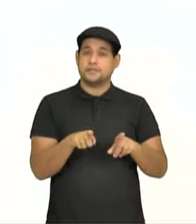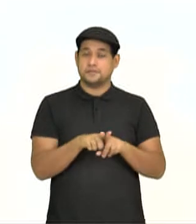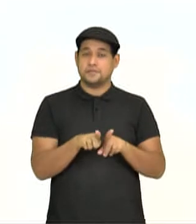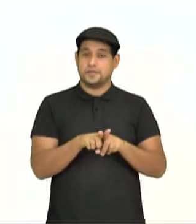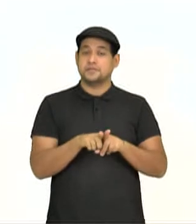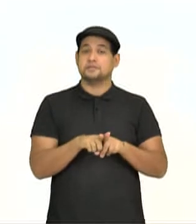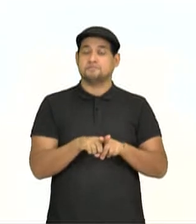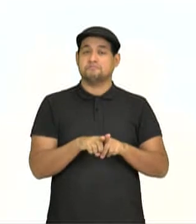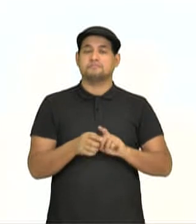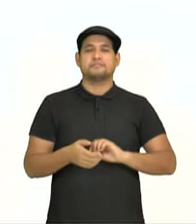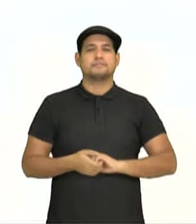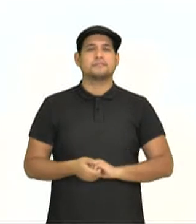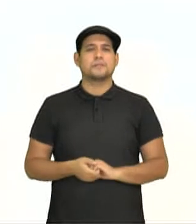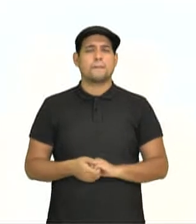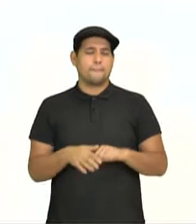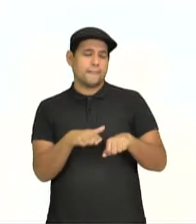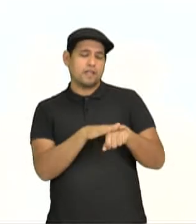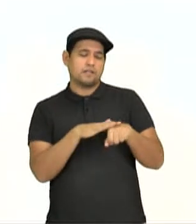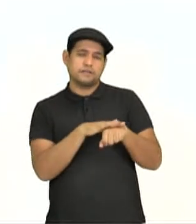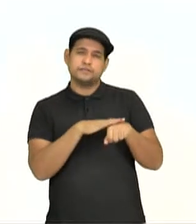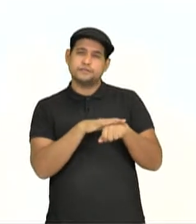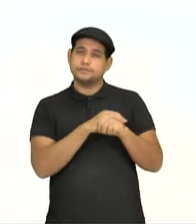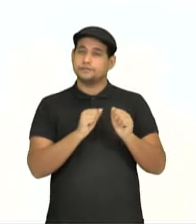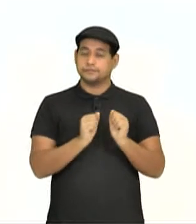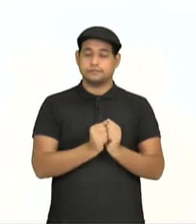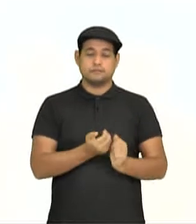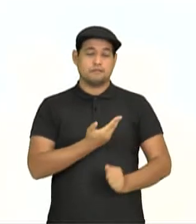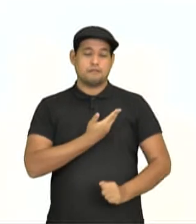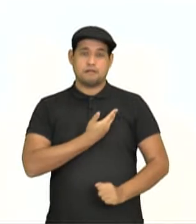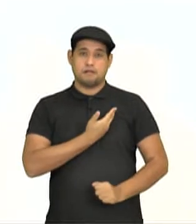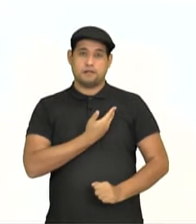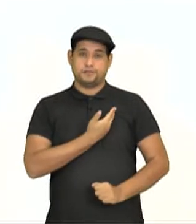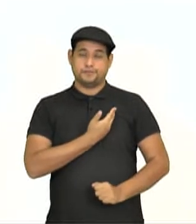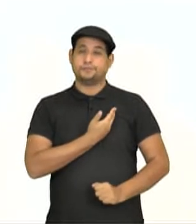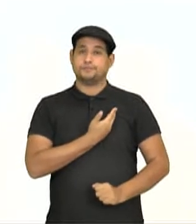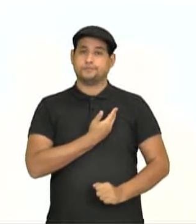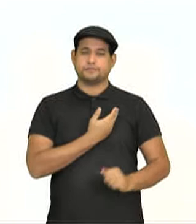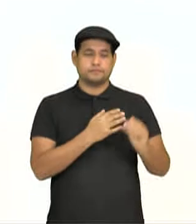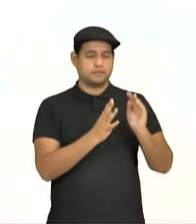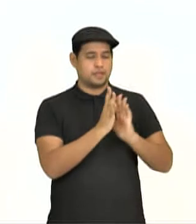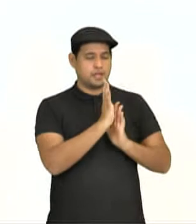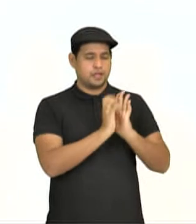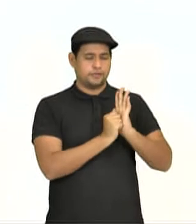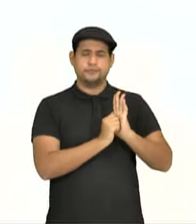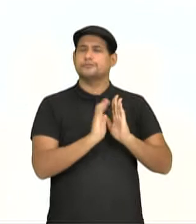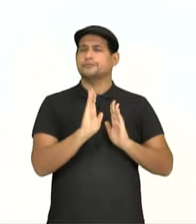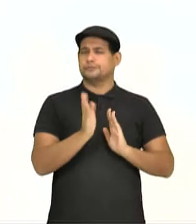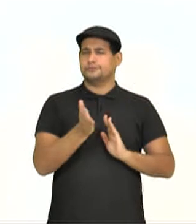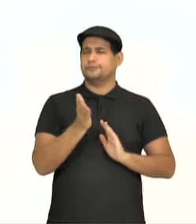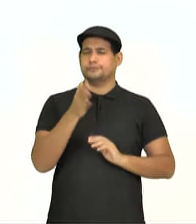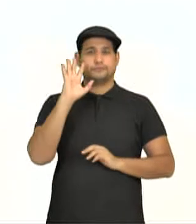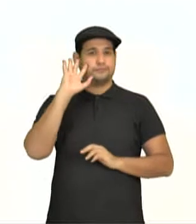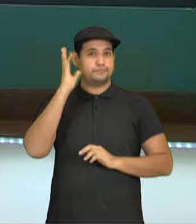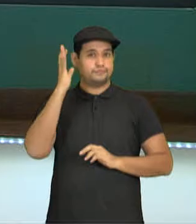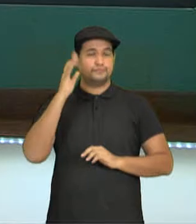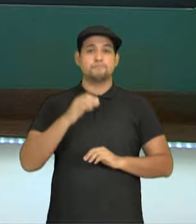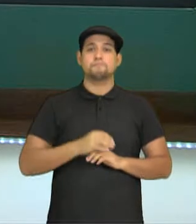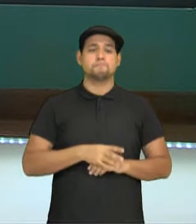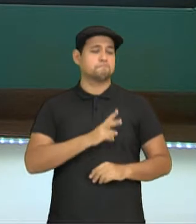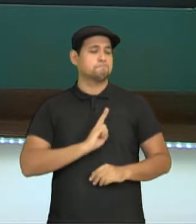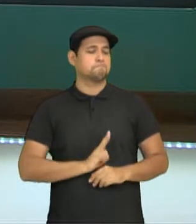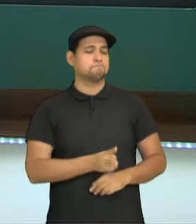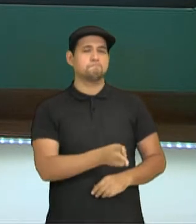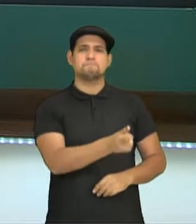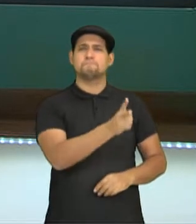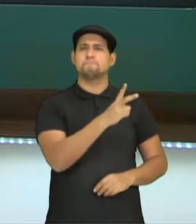E numa conversa entre amigos, registros de acontecimentos, então ele sempre